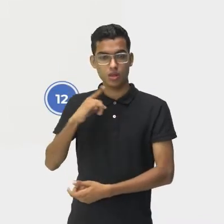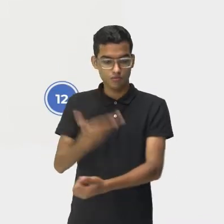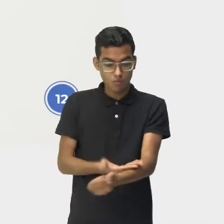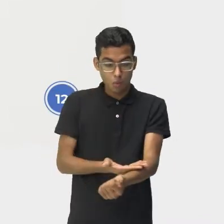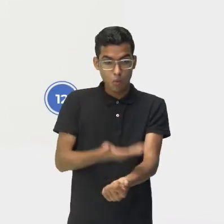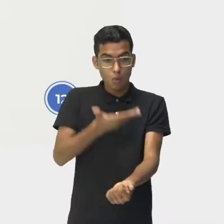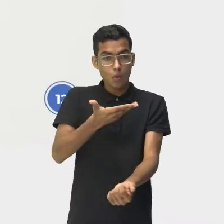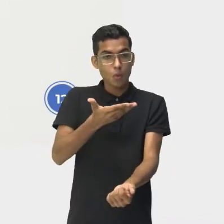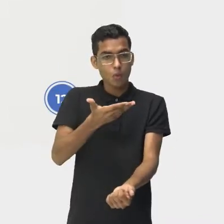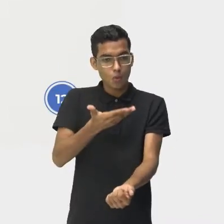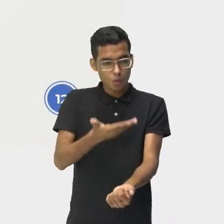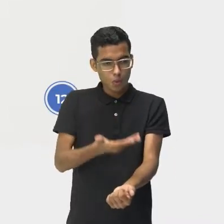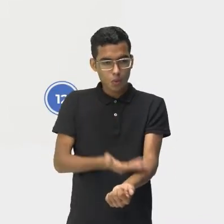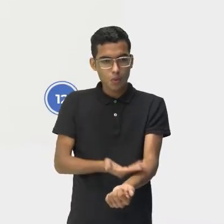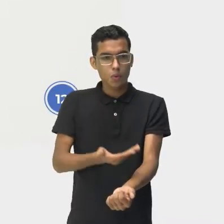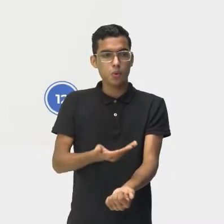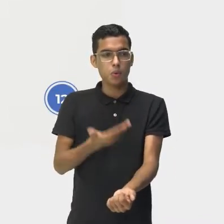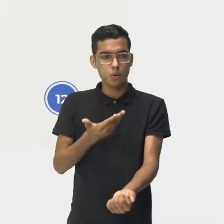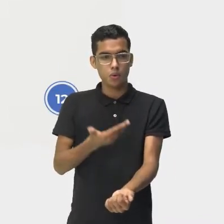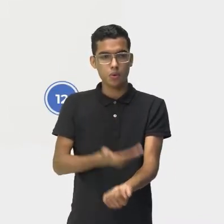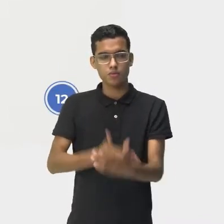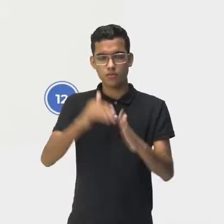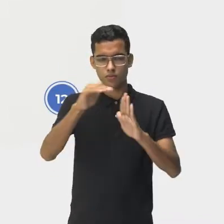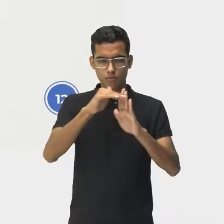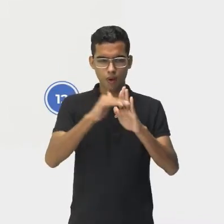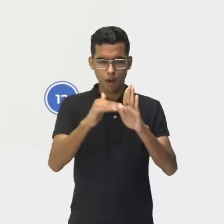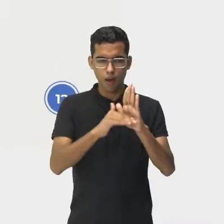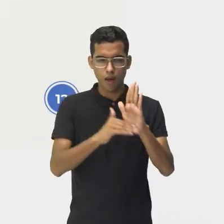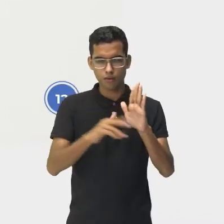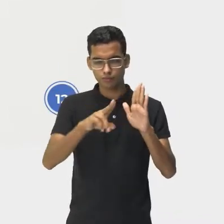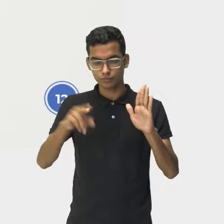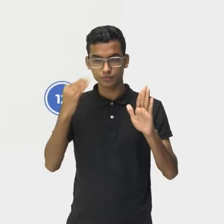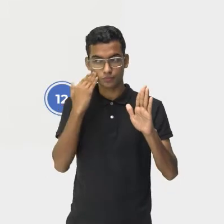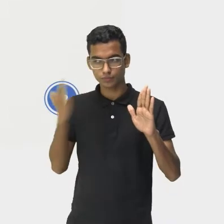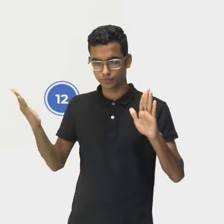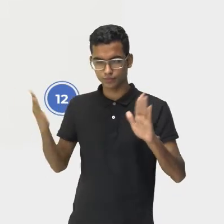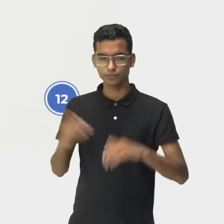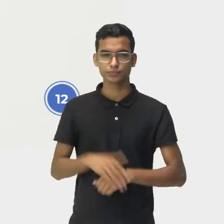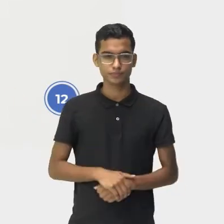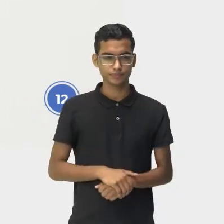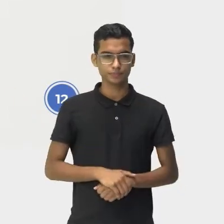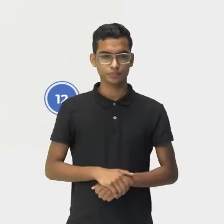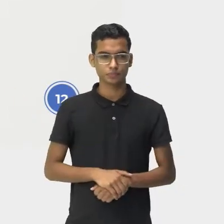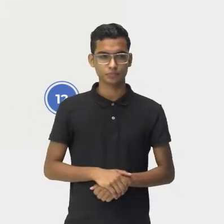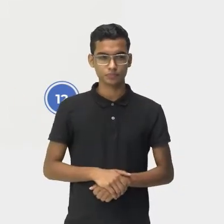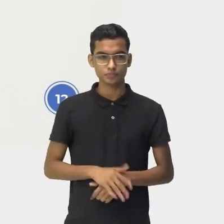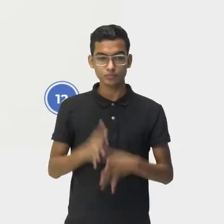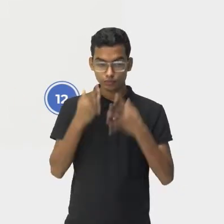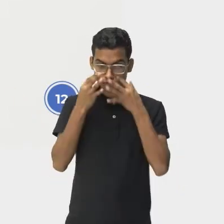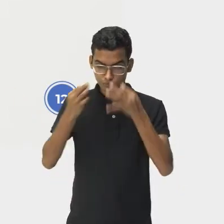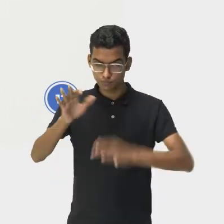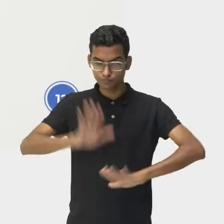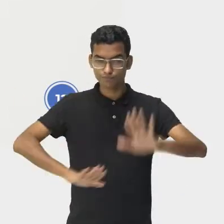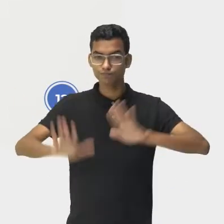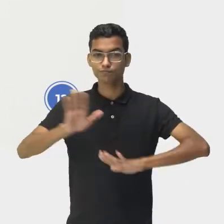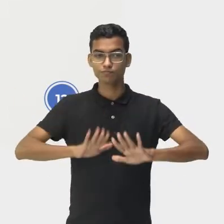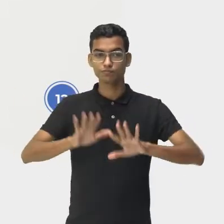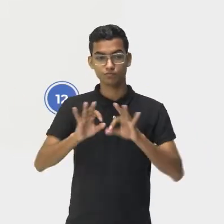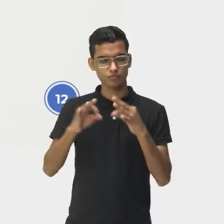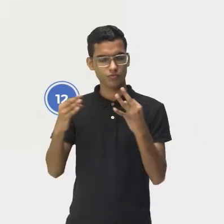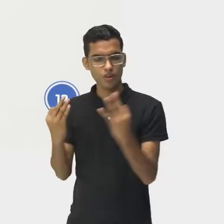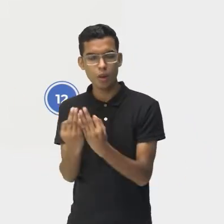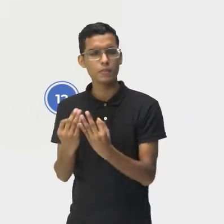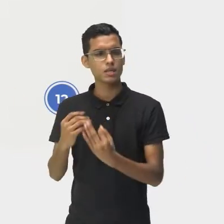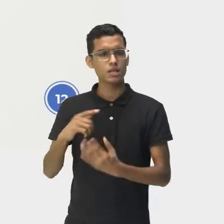hipertensão arterial precisa cuidar. Se você tem alguma pessoa na sua família, seu pai, sua mãe, seu avô, tio, que você sabe